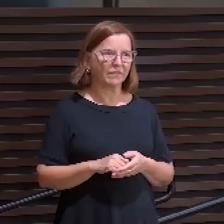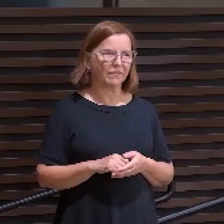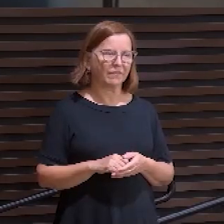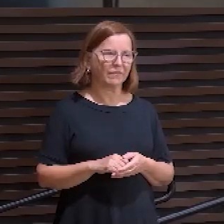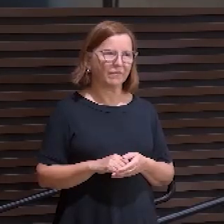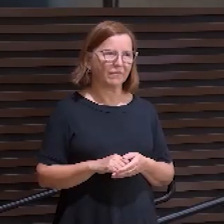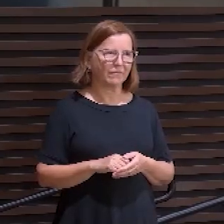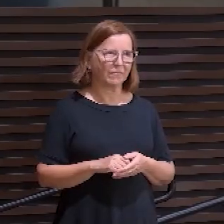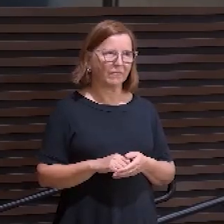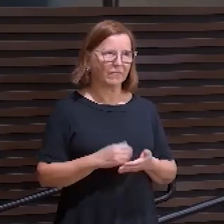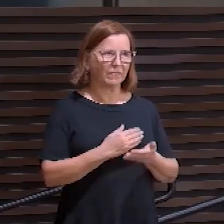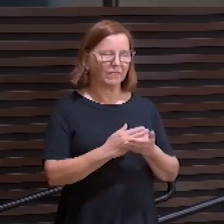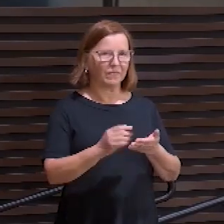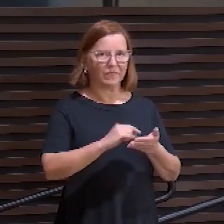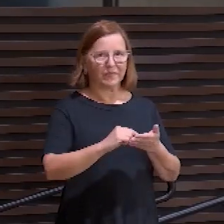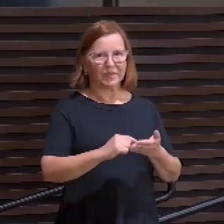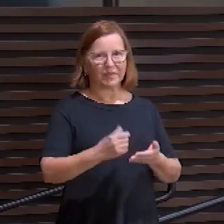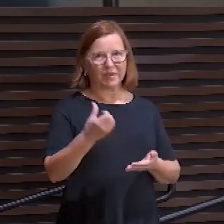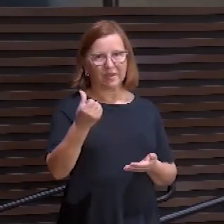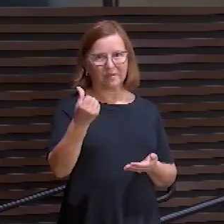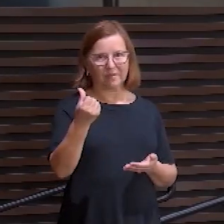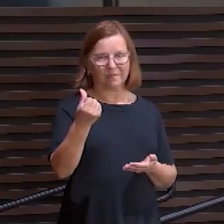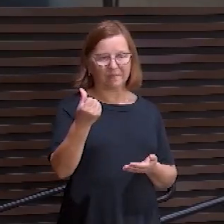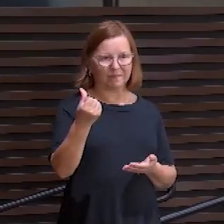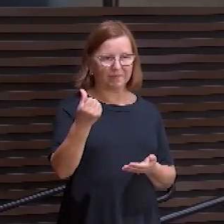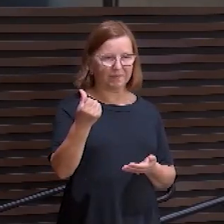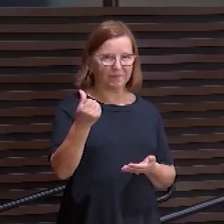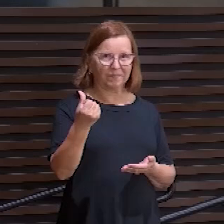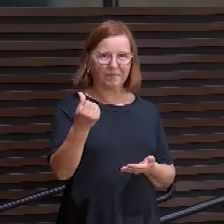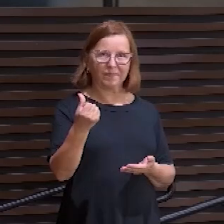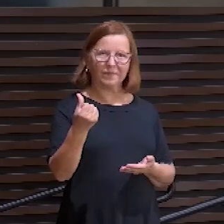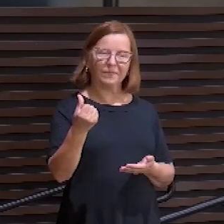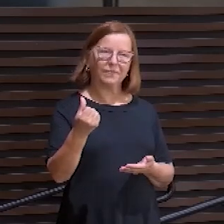a partir do versículo 6,